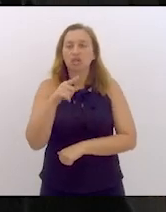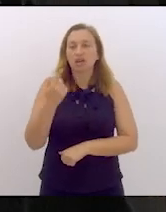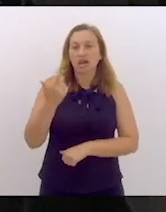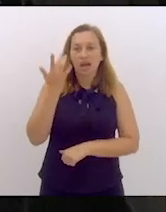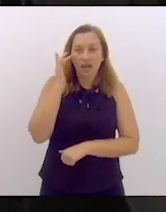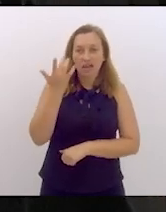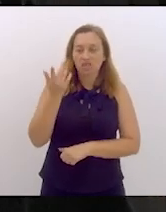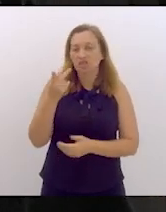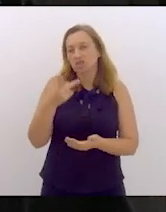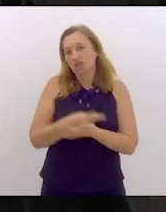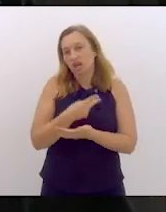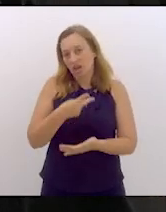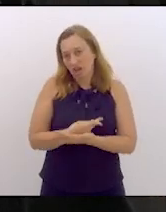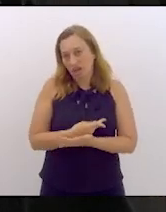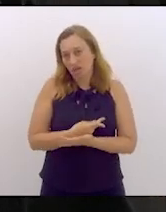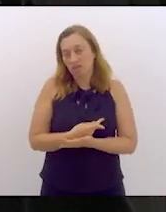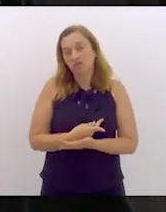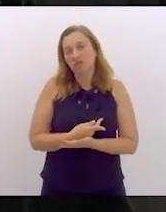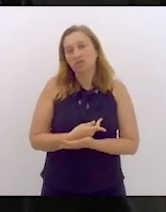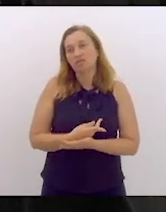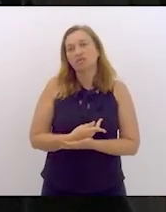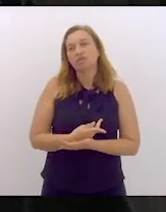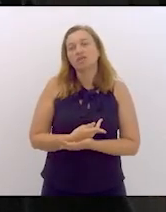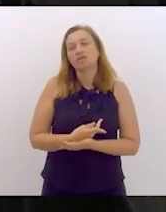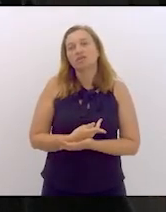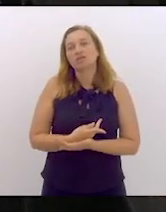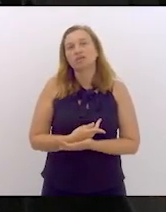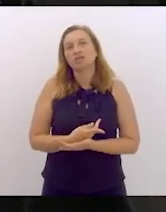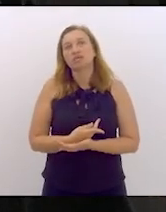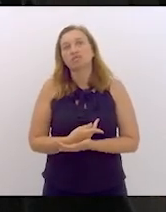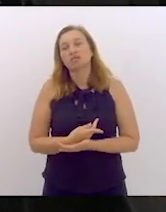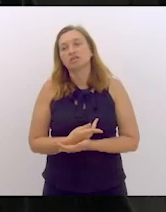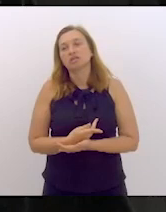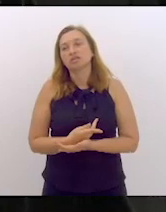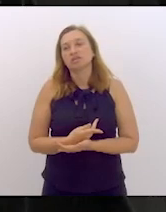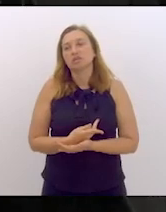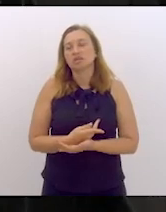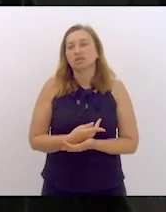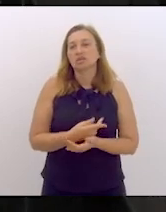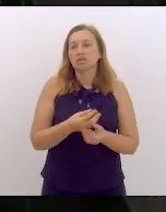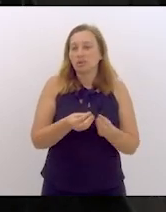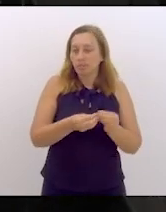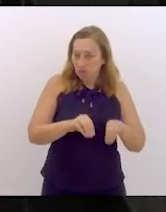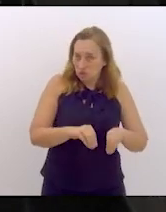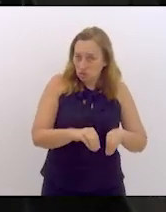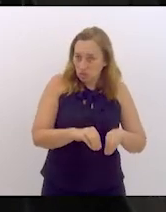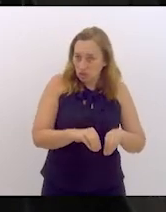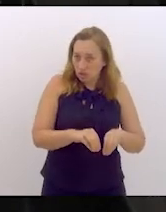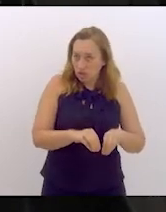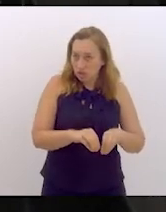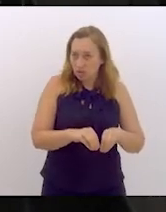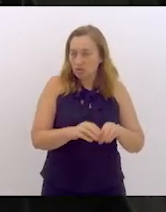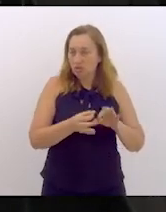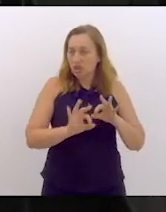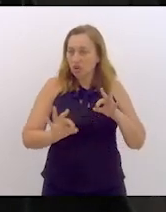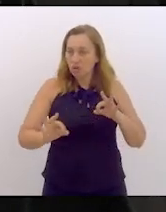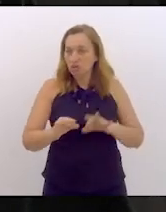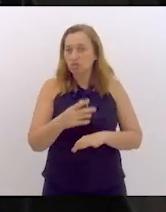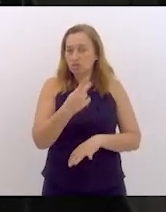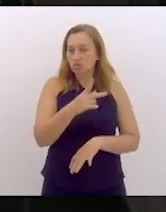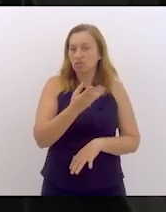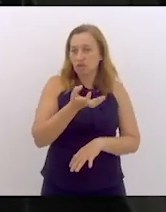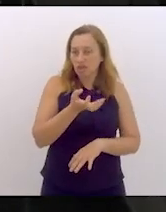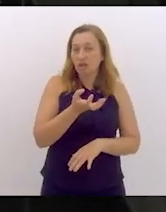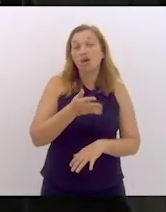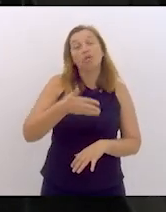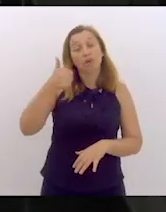considera está insatisfatório está inadequado está enfim distante ou muito discrepante das suas convicções e